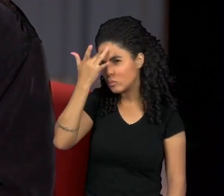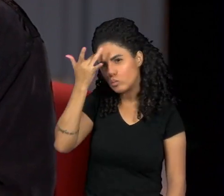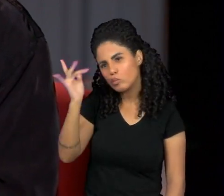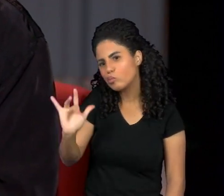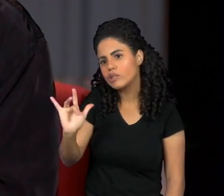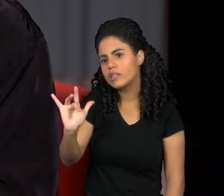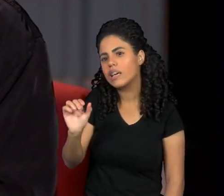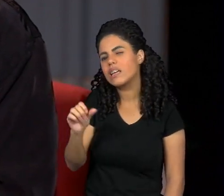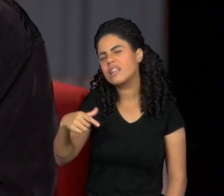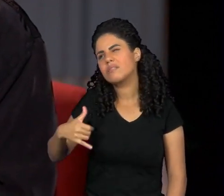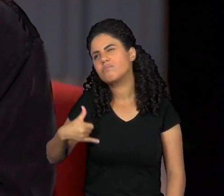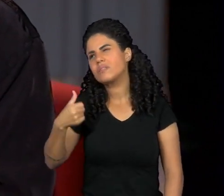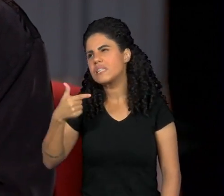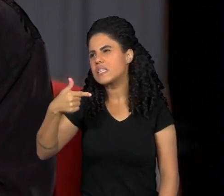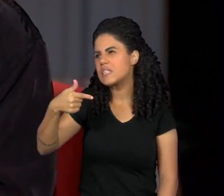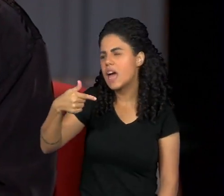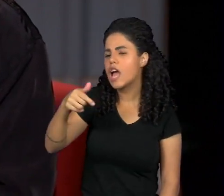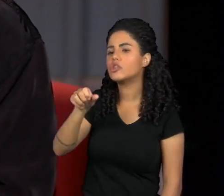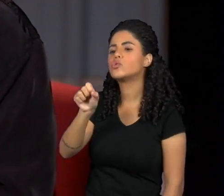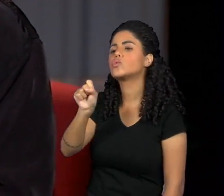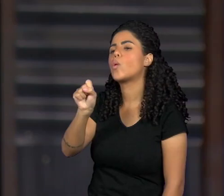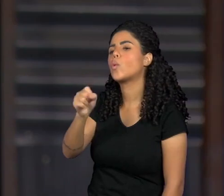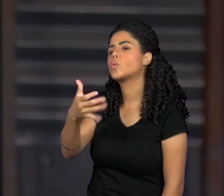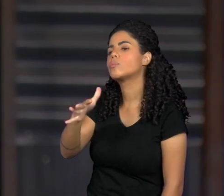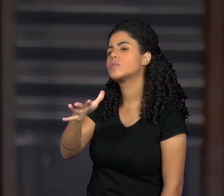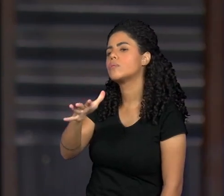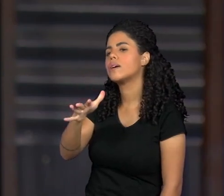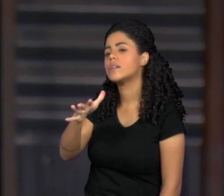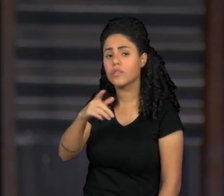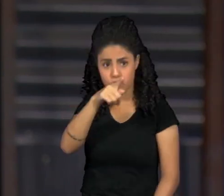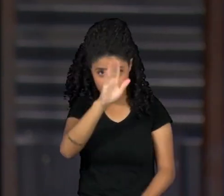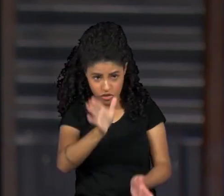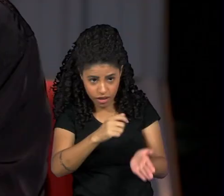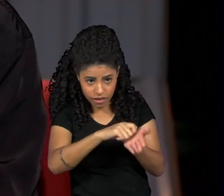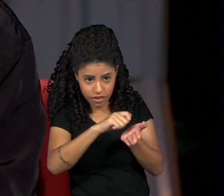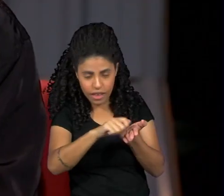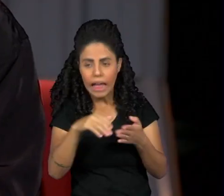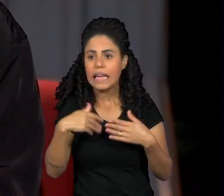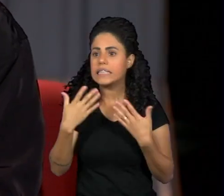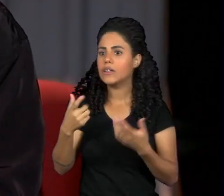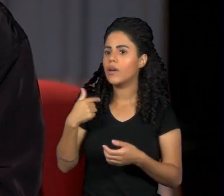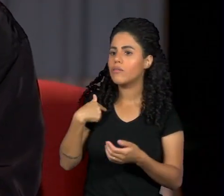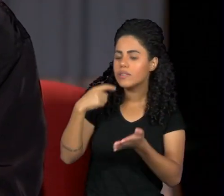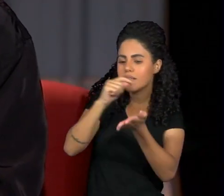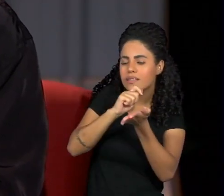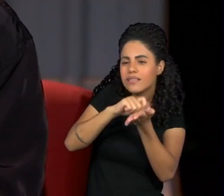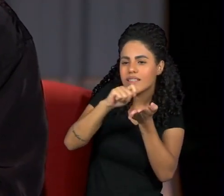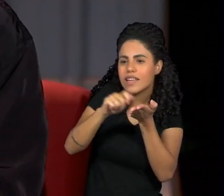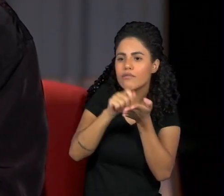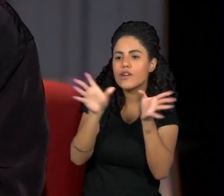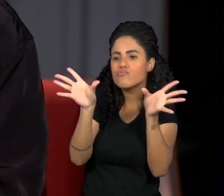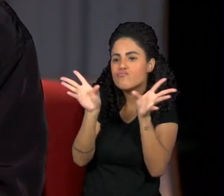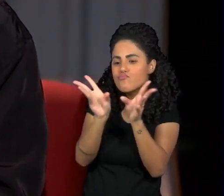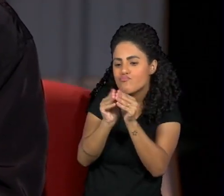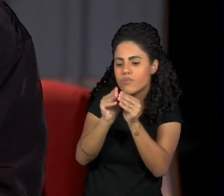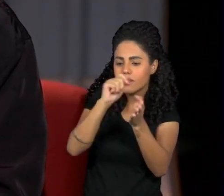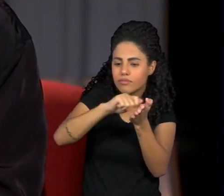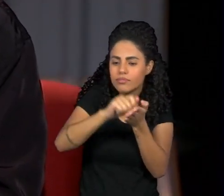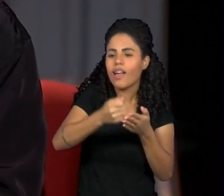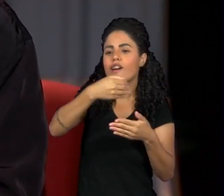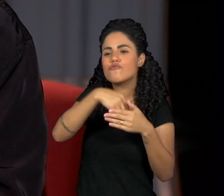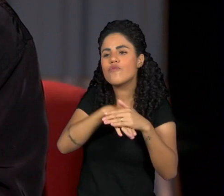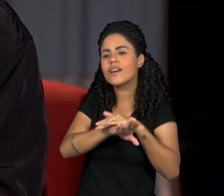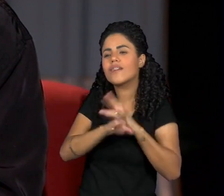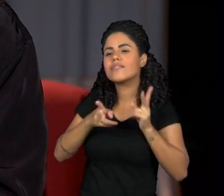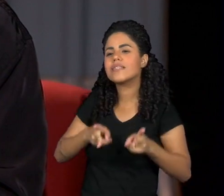anos eu já estava alfabetizado e já lia. Guardando os escritos. E eu escrevia coisas muito curtas, né? Escrevia e guardava, mas eram sempre